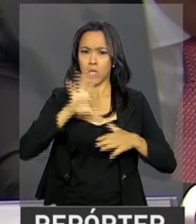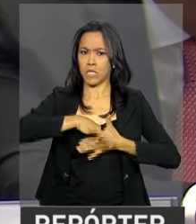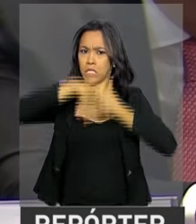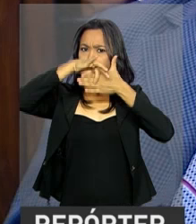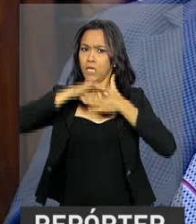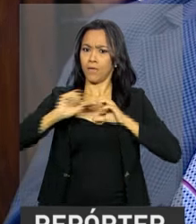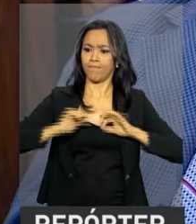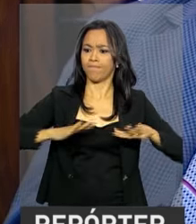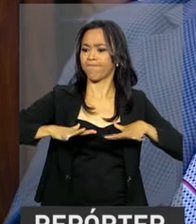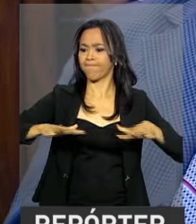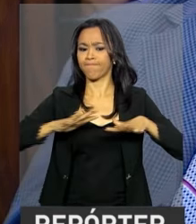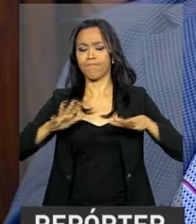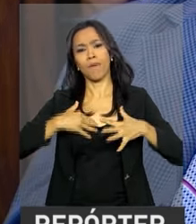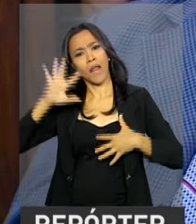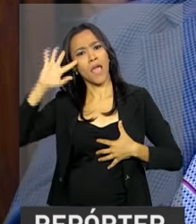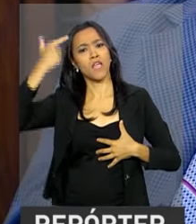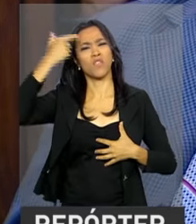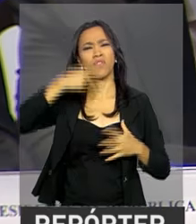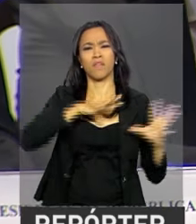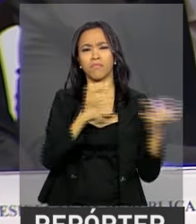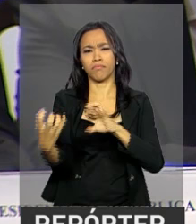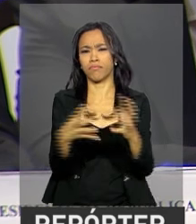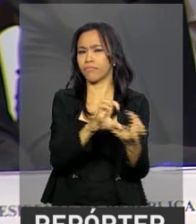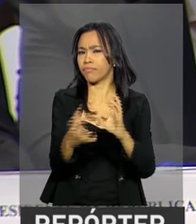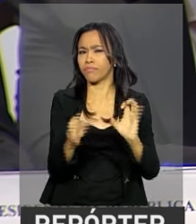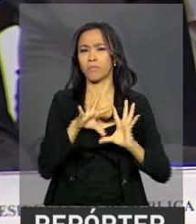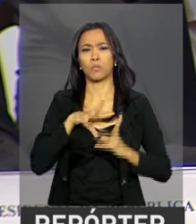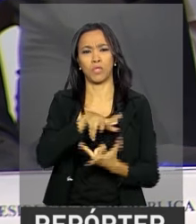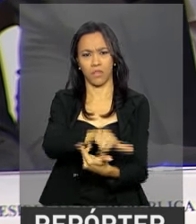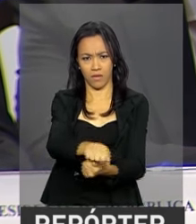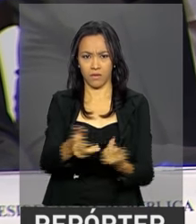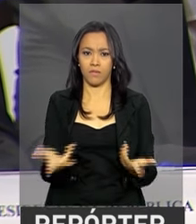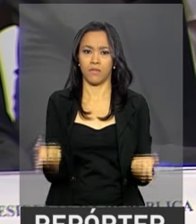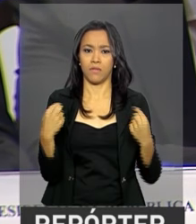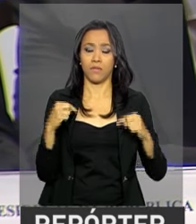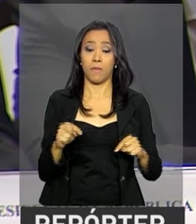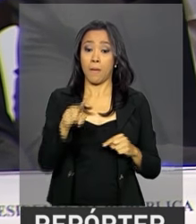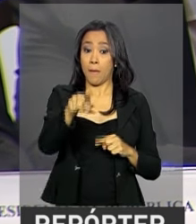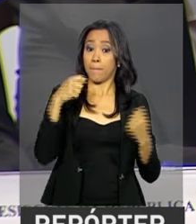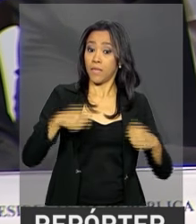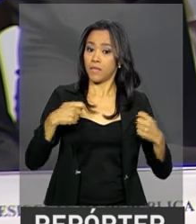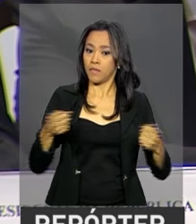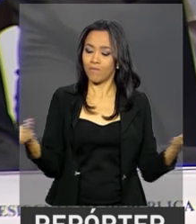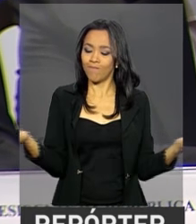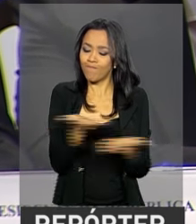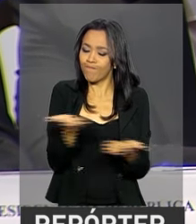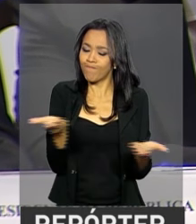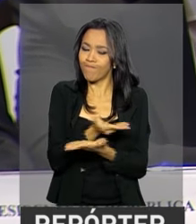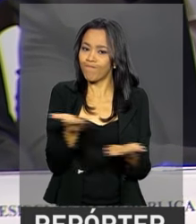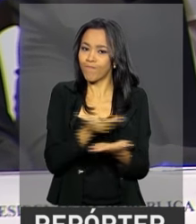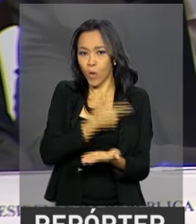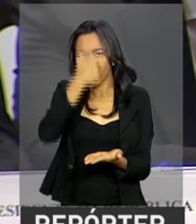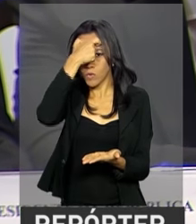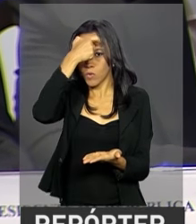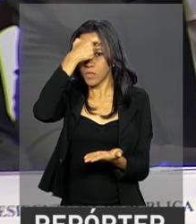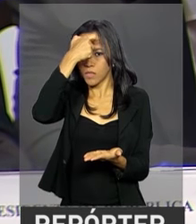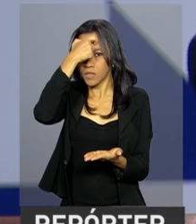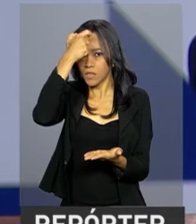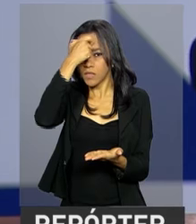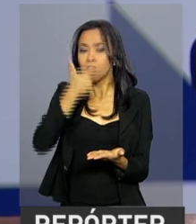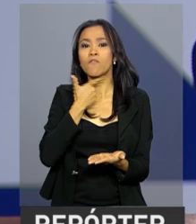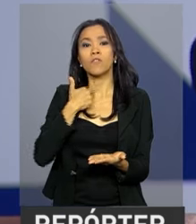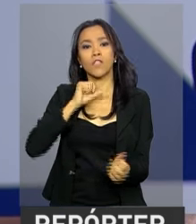para a solução de conflitos mundiais. Precisamos de uma diplomacia com os pés no chão, mas com sede de